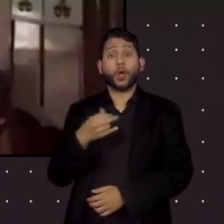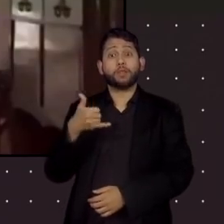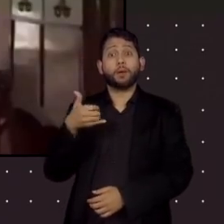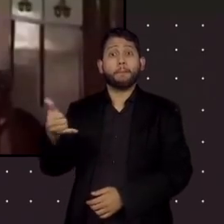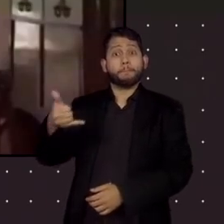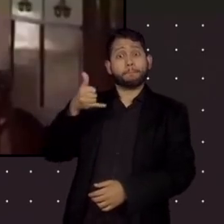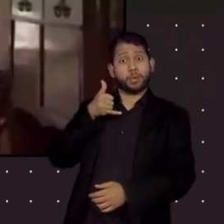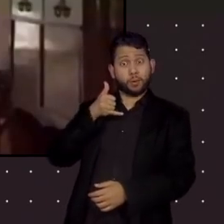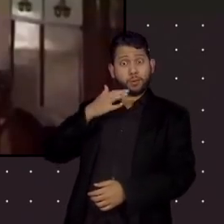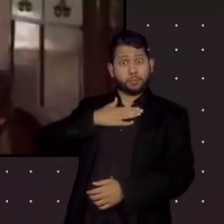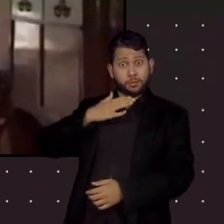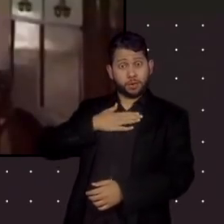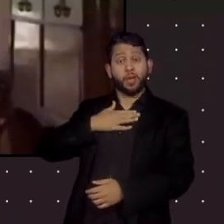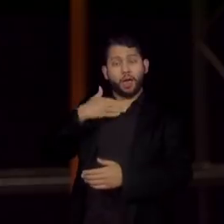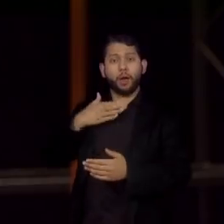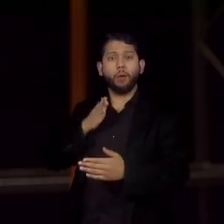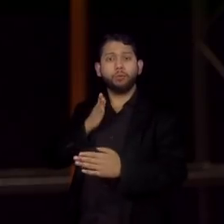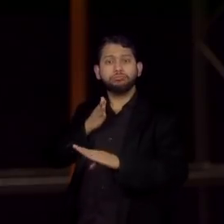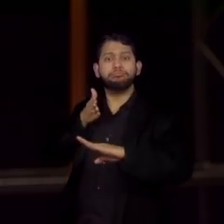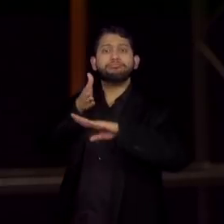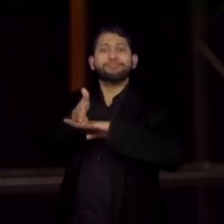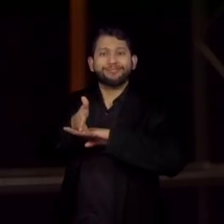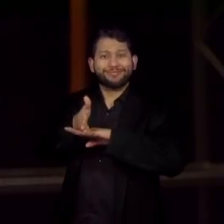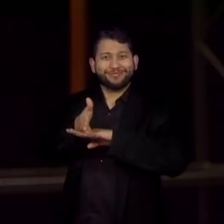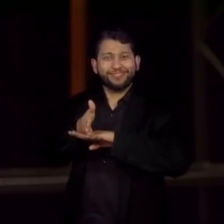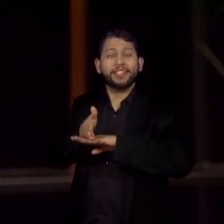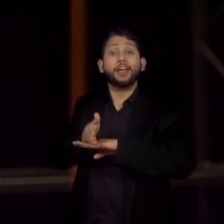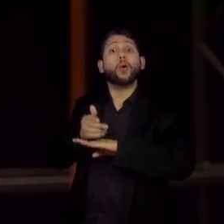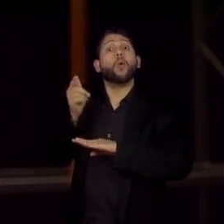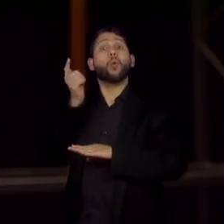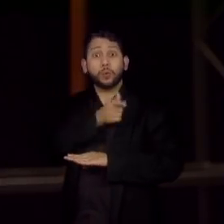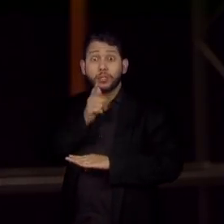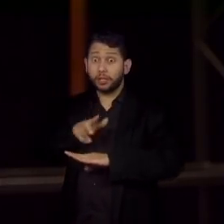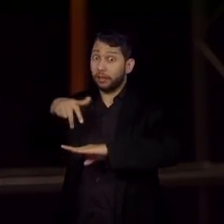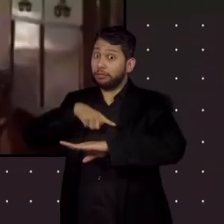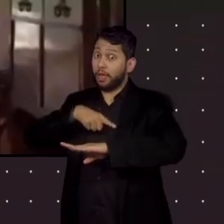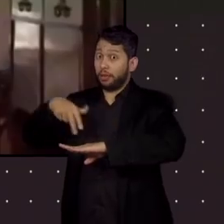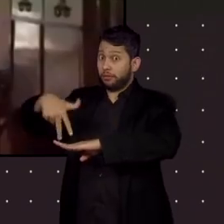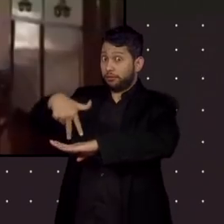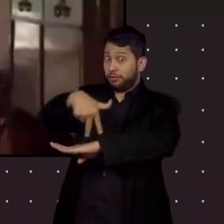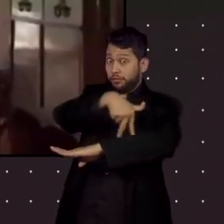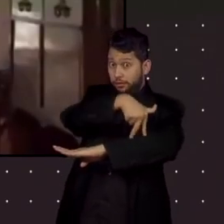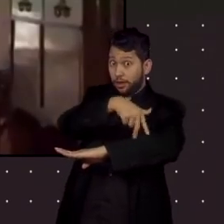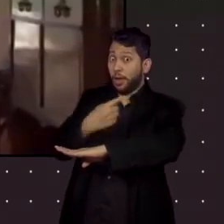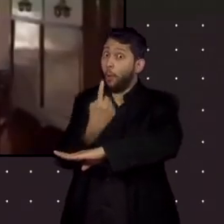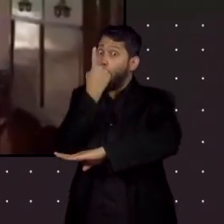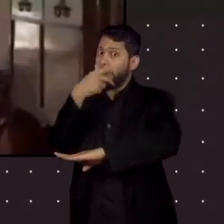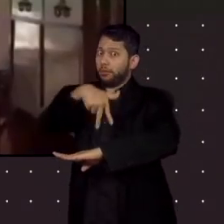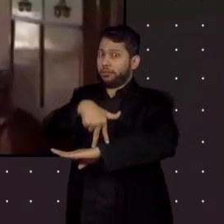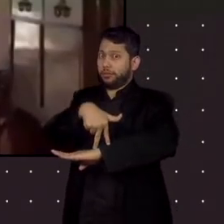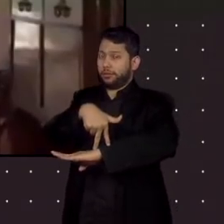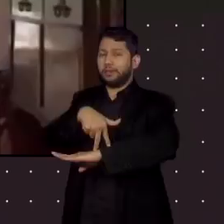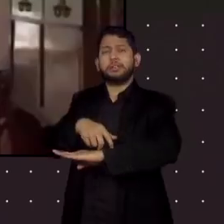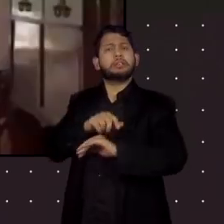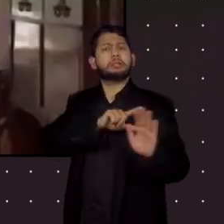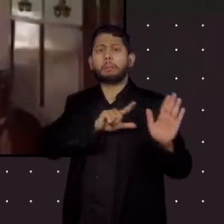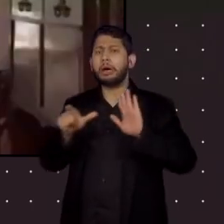telefone, e aí eu passei a concorrer àquele prêmio, e era toda semana